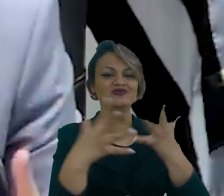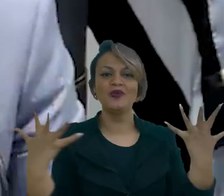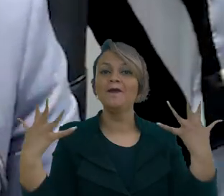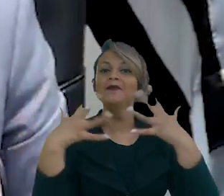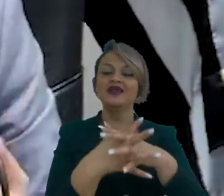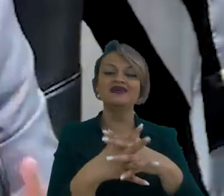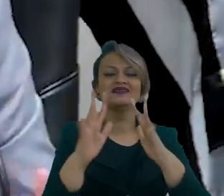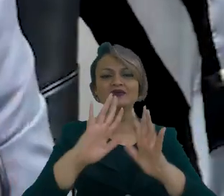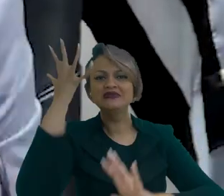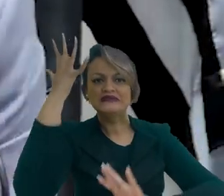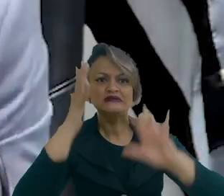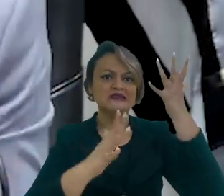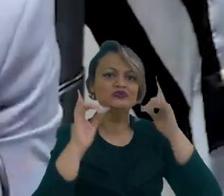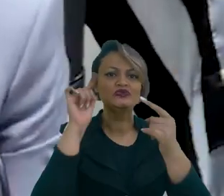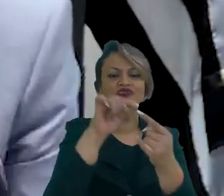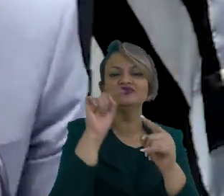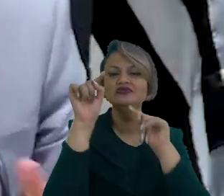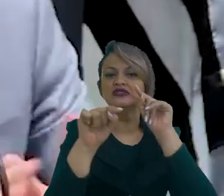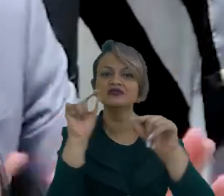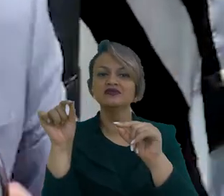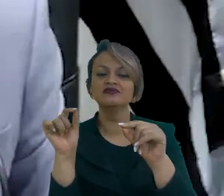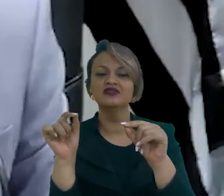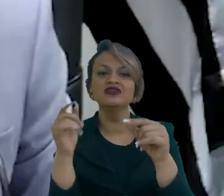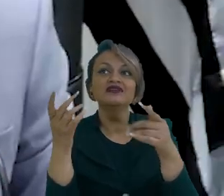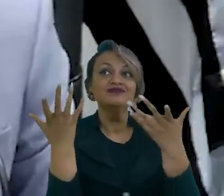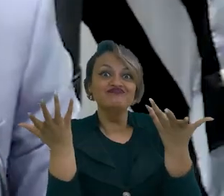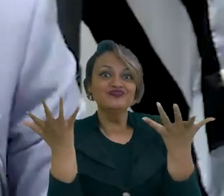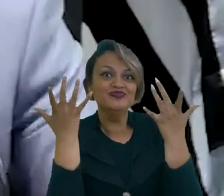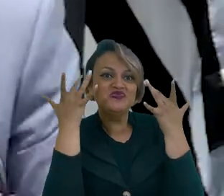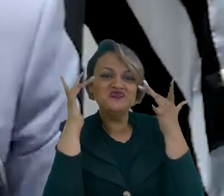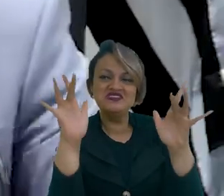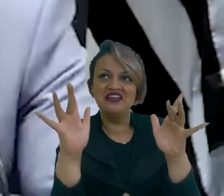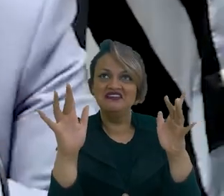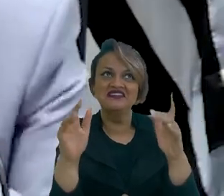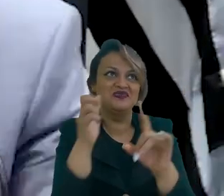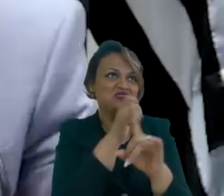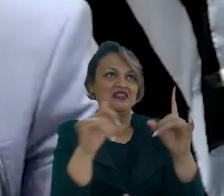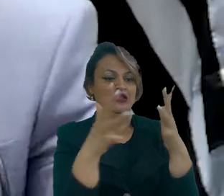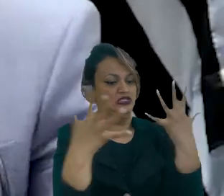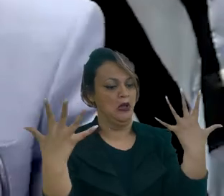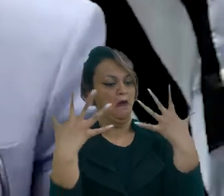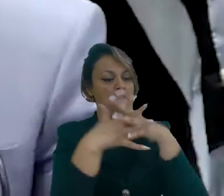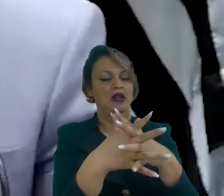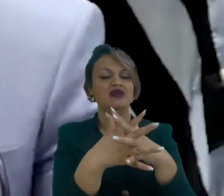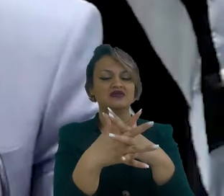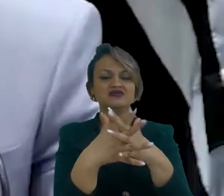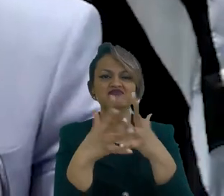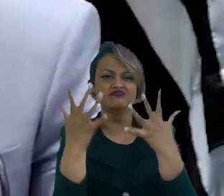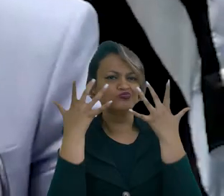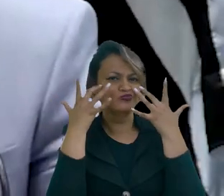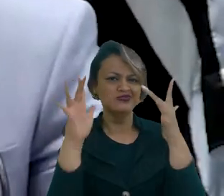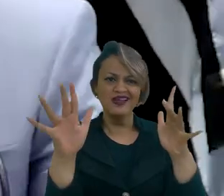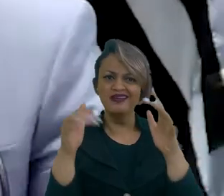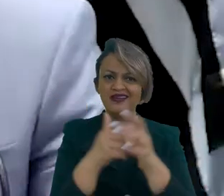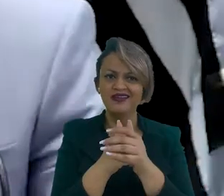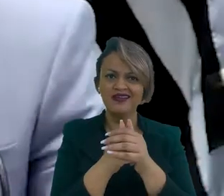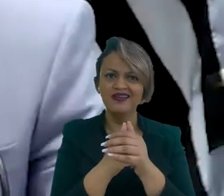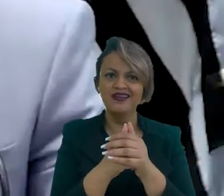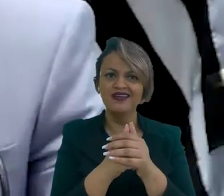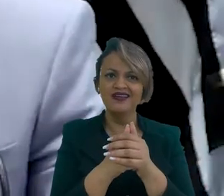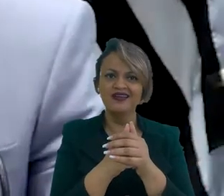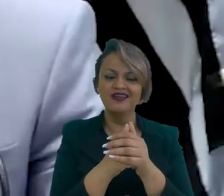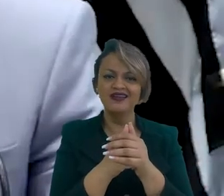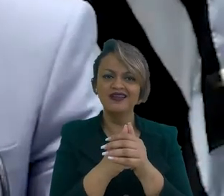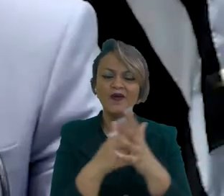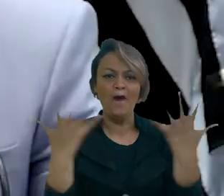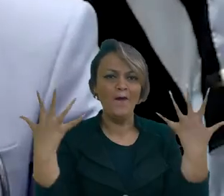complexa a gente vive uma concorrência de causas sempre esse discurso sinceramente eu não sei se a sociedade está mais complexa quer dizer